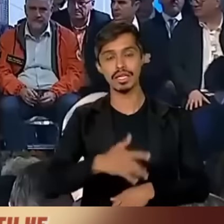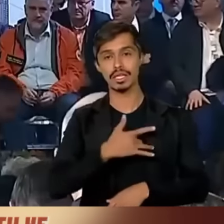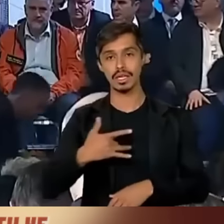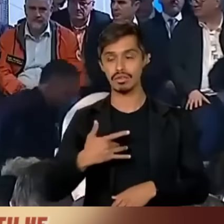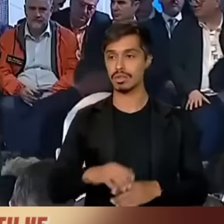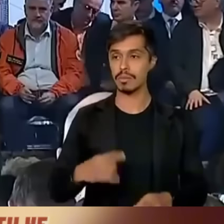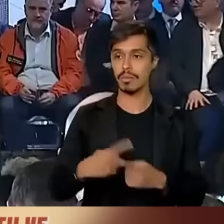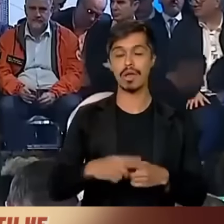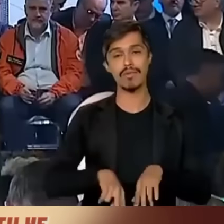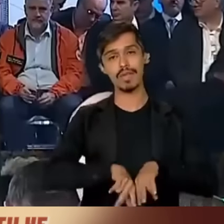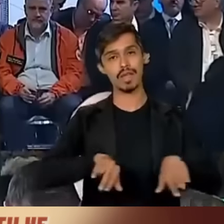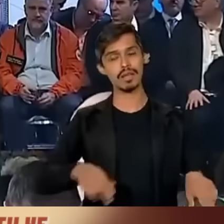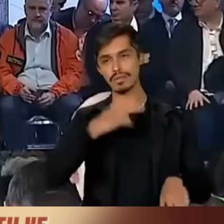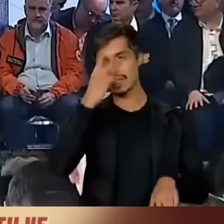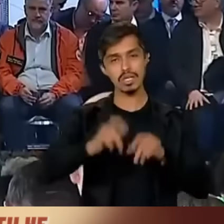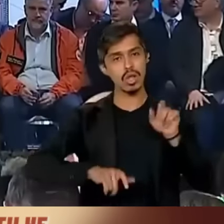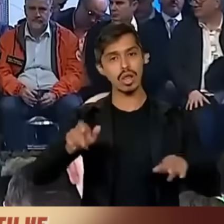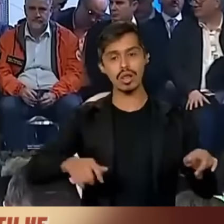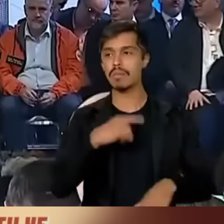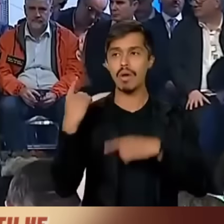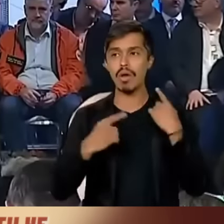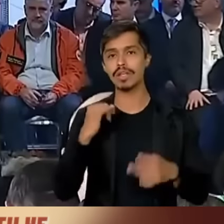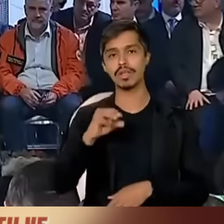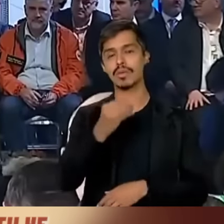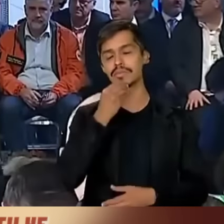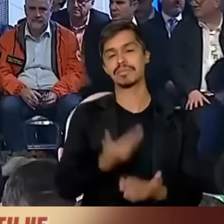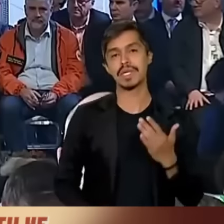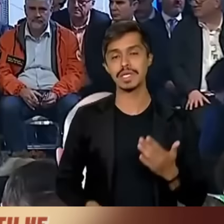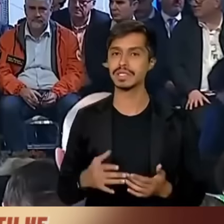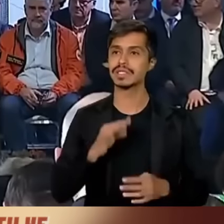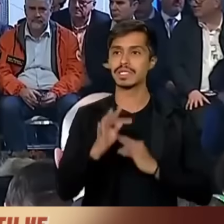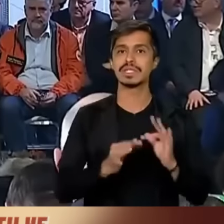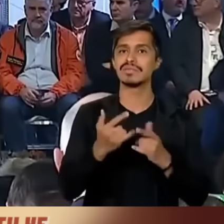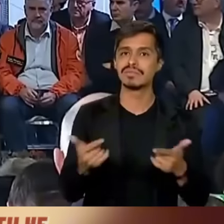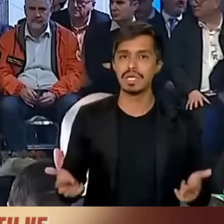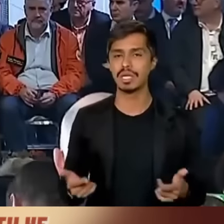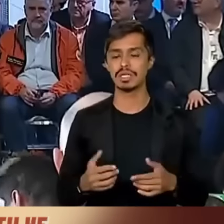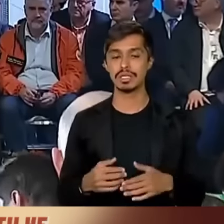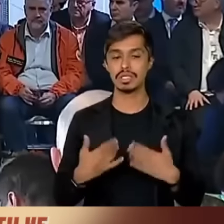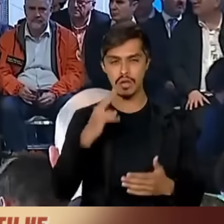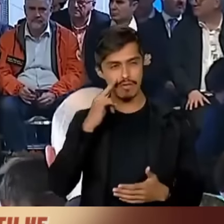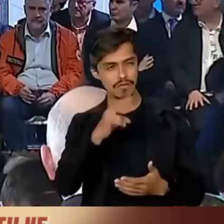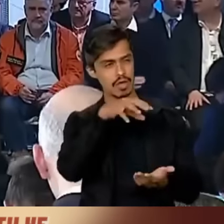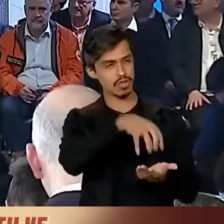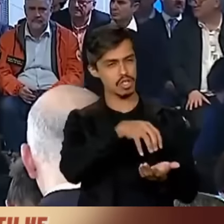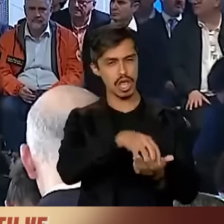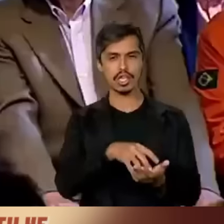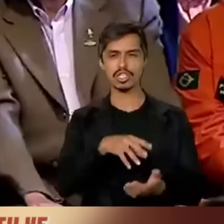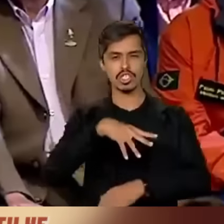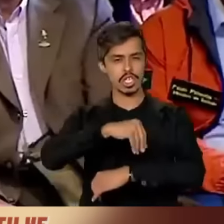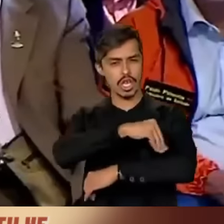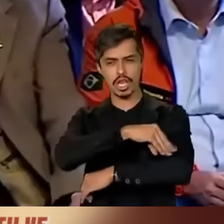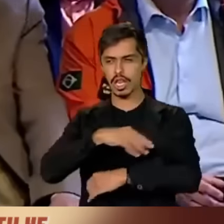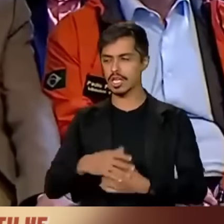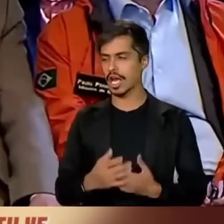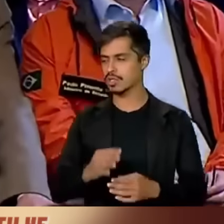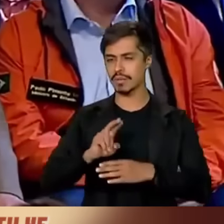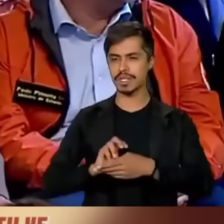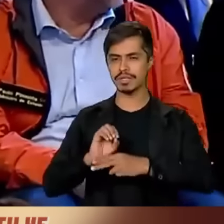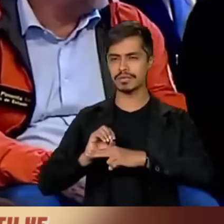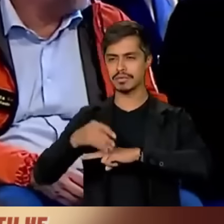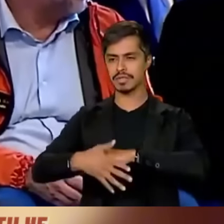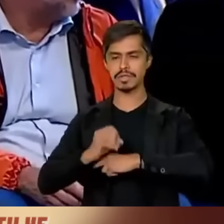Porque muitas pessoas morrem sem ter oportunidade de um tratamento. E quando eu vejo um centro de radioterapia como é que eu vi hoje, eu tenho certeza